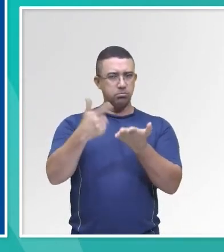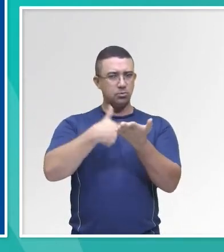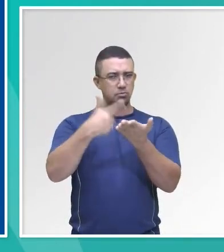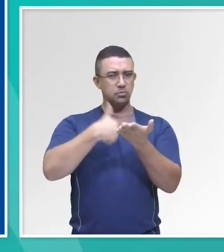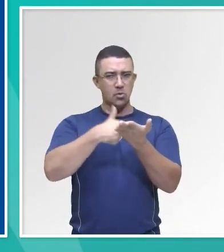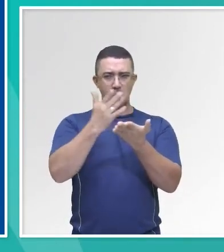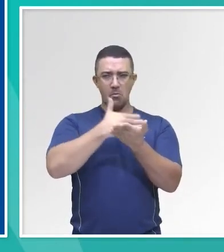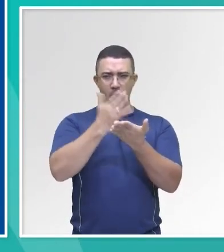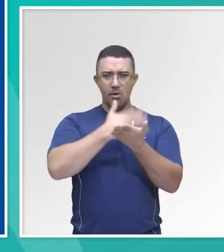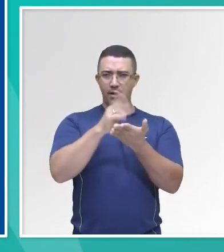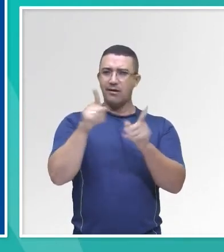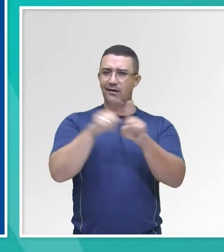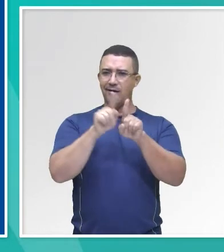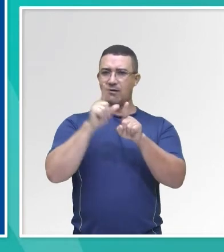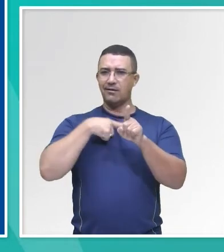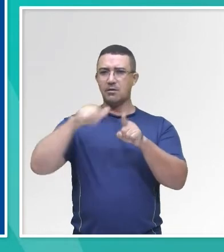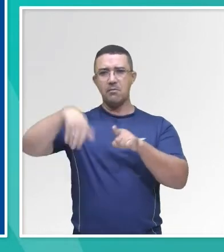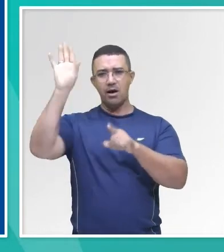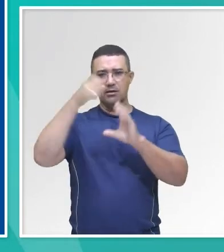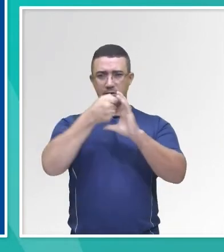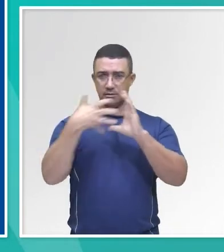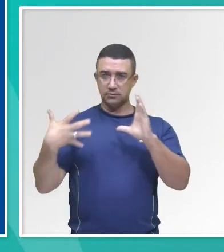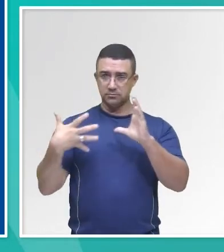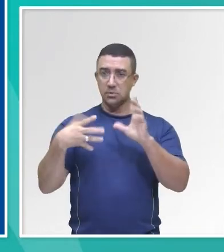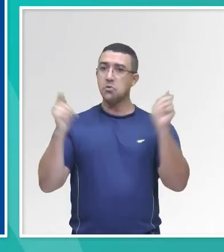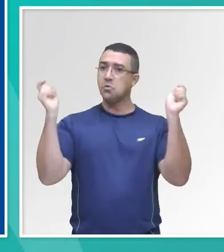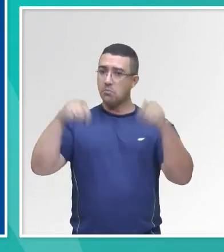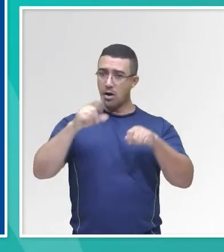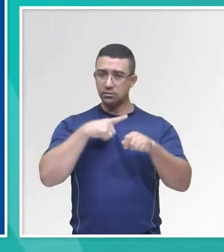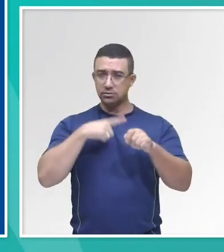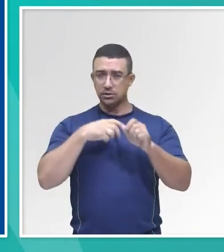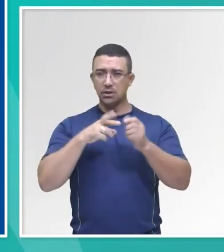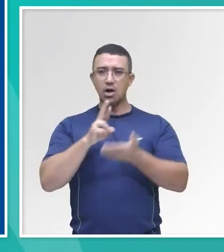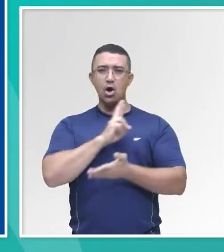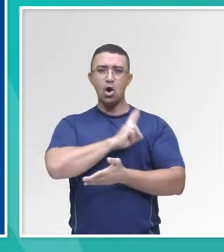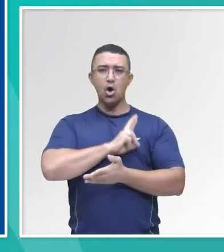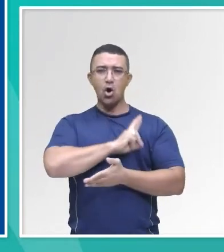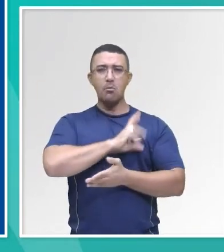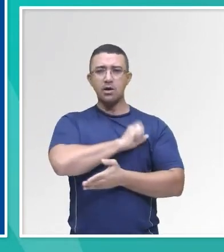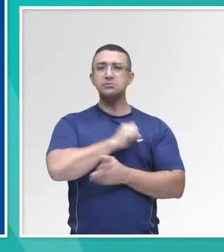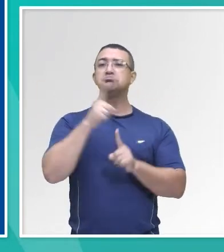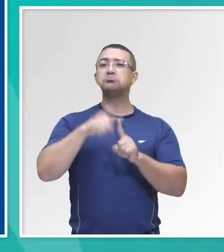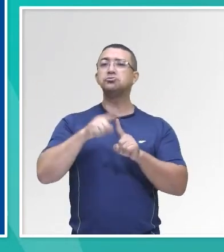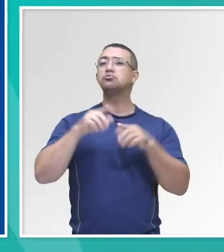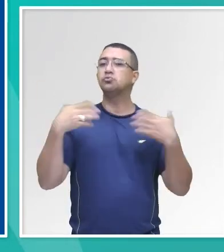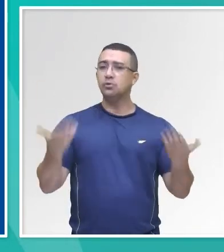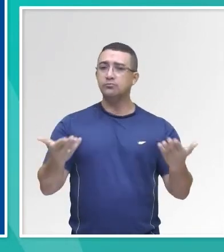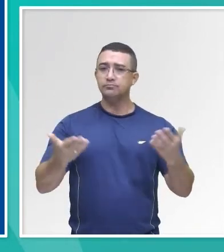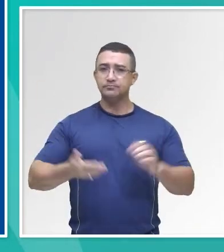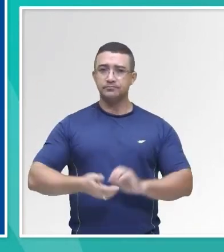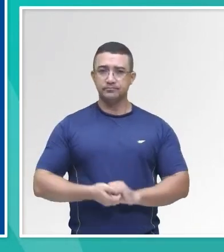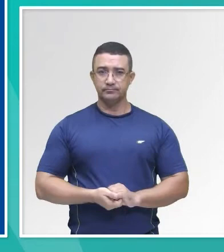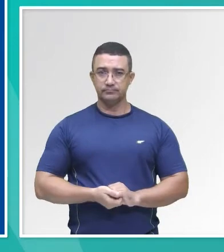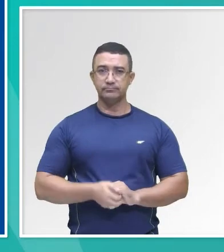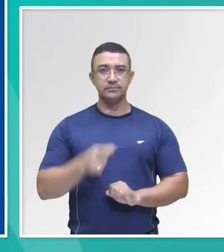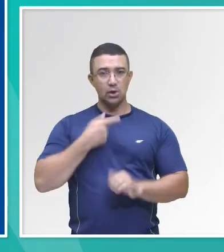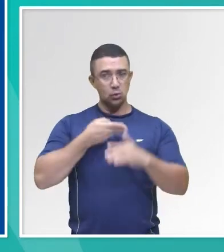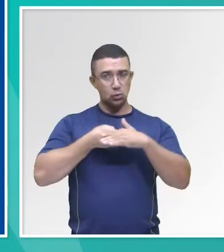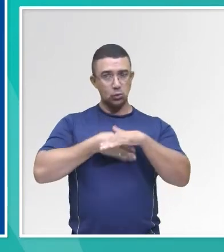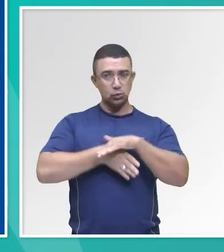mais características deles aqui. Ó. Podemos ter romances. Olha o tipo de romance que nós podemos ter. De